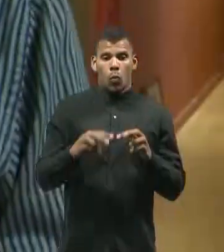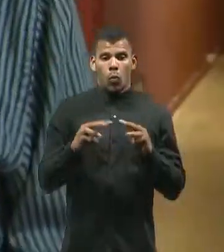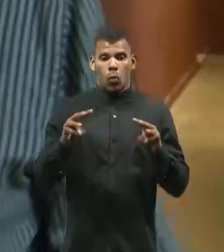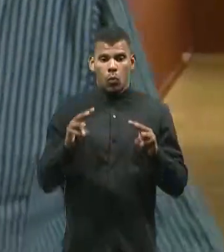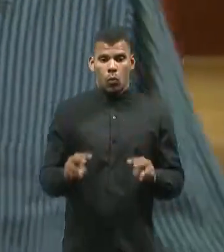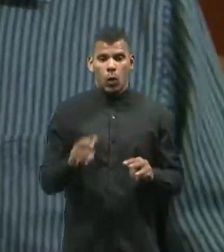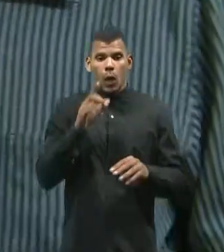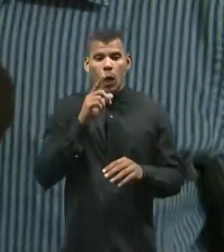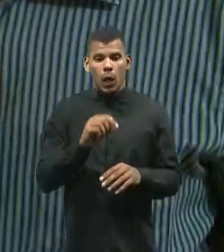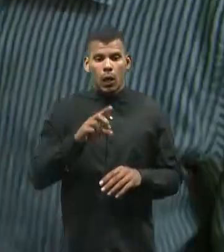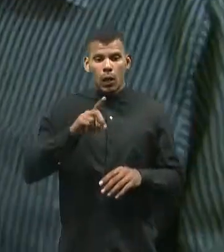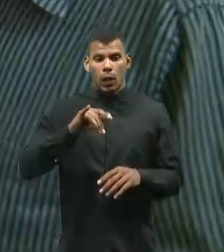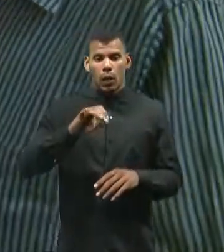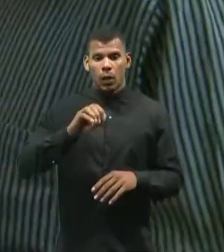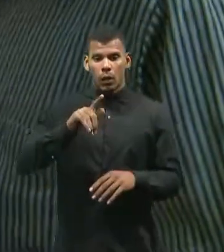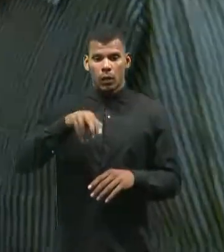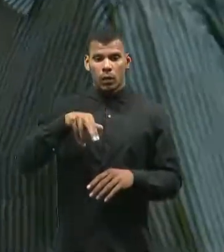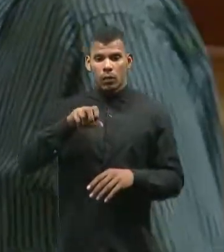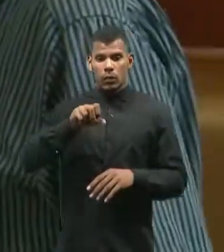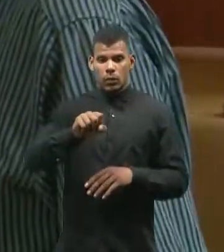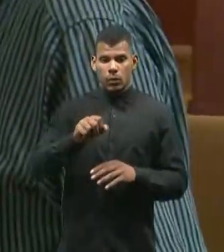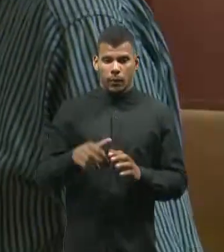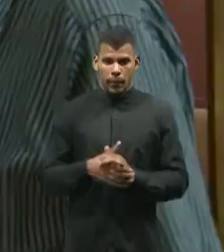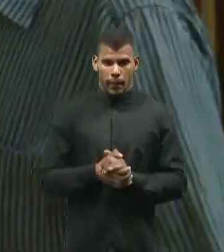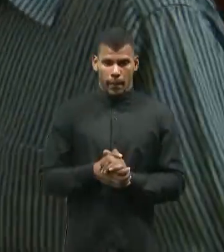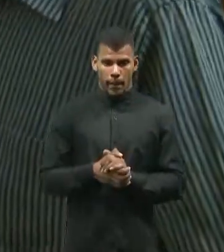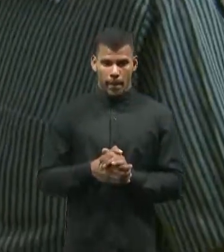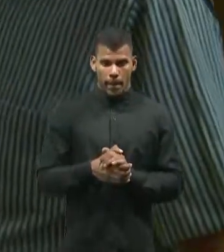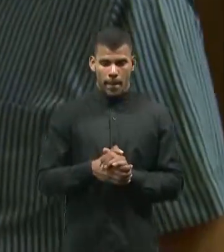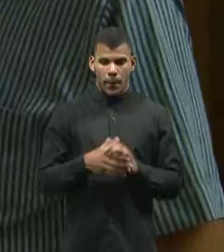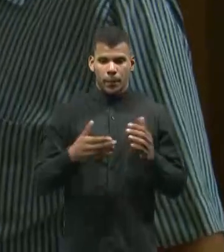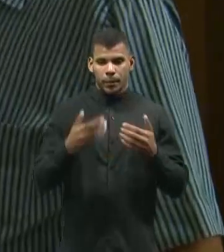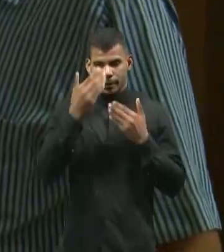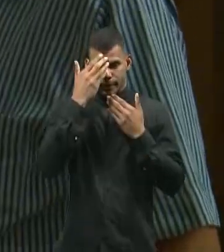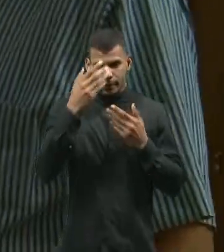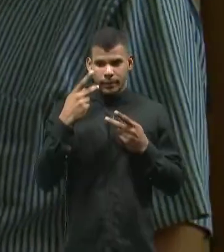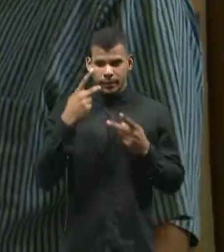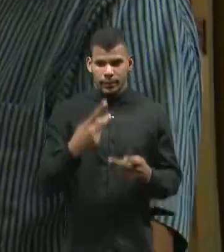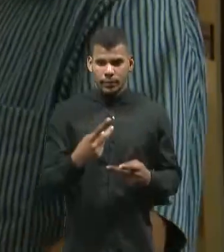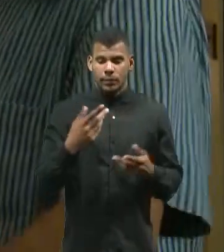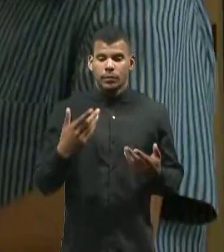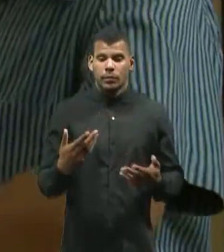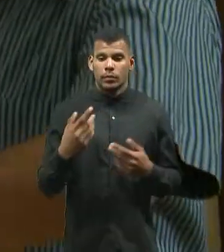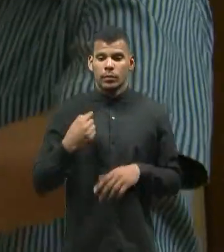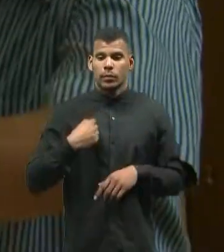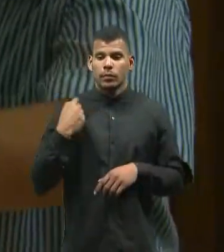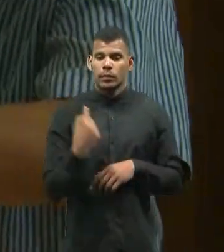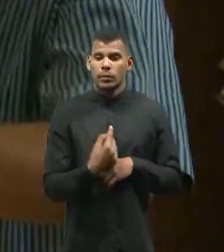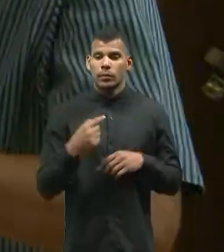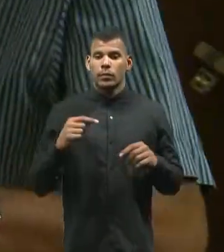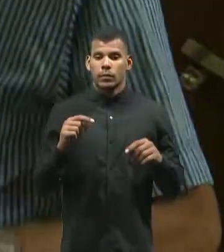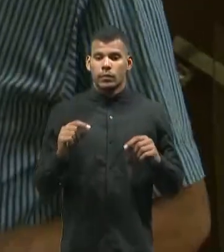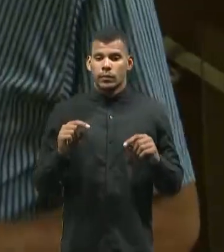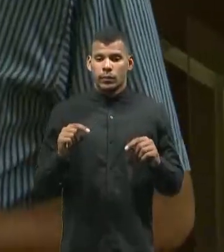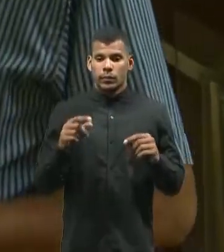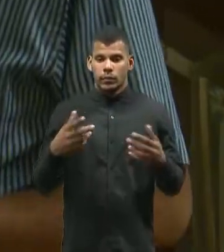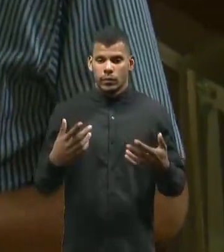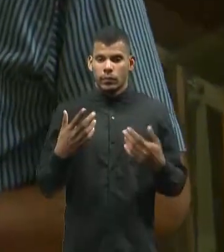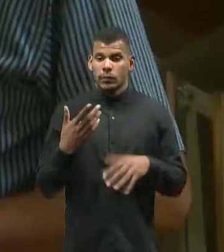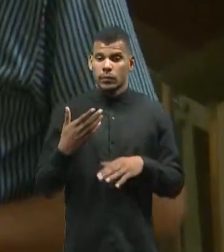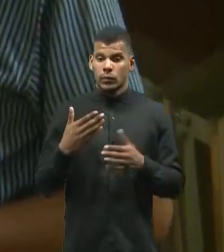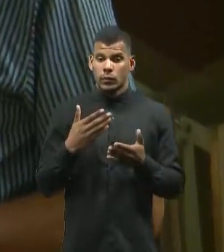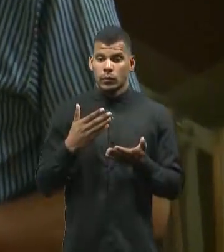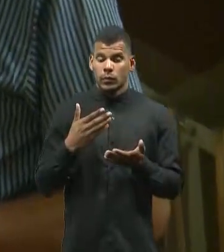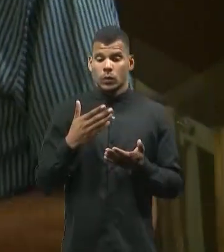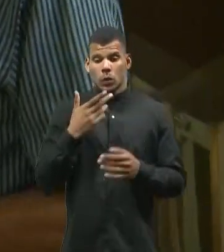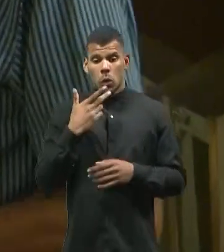o Diógenes Moura. Obrigado, Diógenes, por estar recebendo a gente, viu? Prazer, obrigado pela presença. Vamos traçar, assim, uma